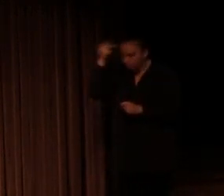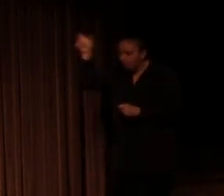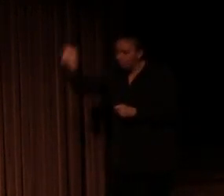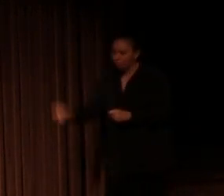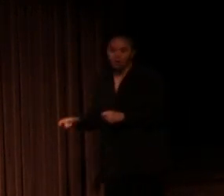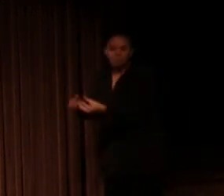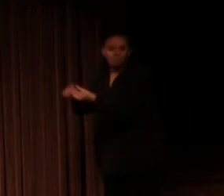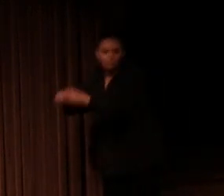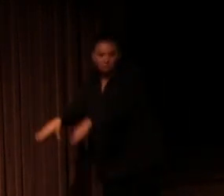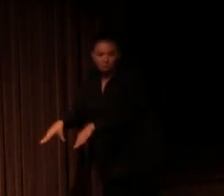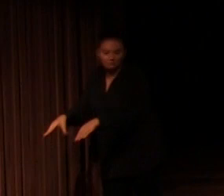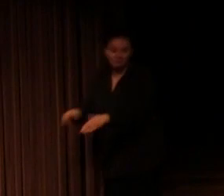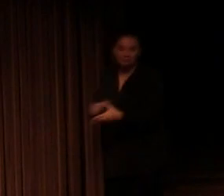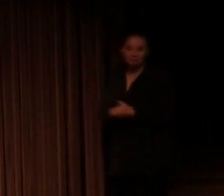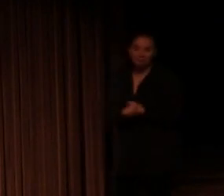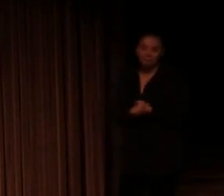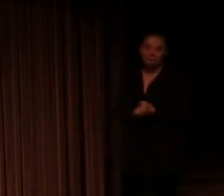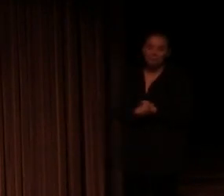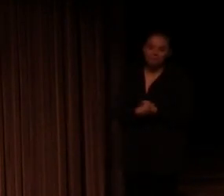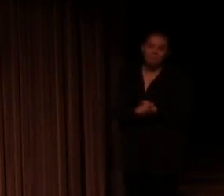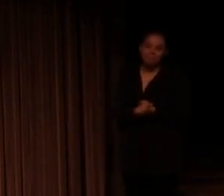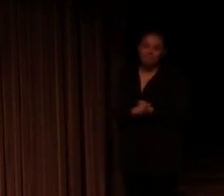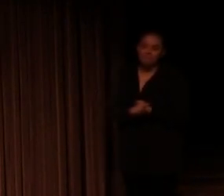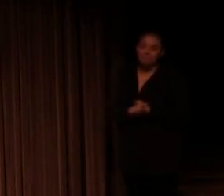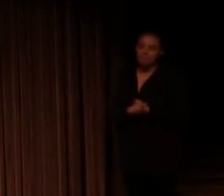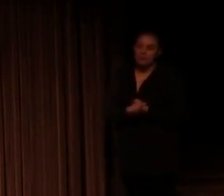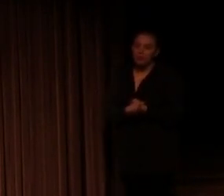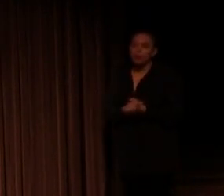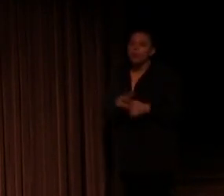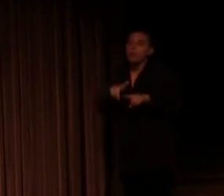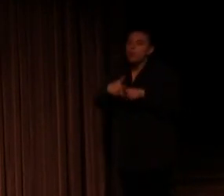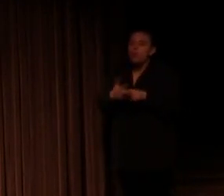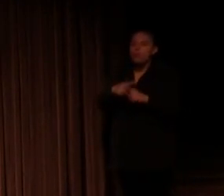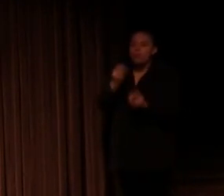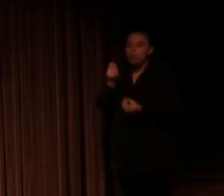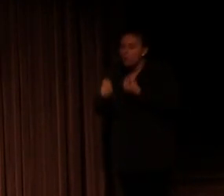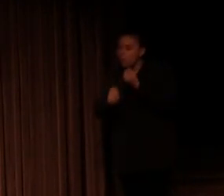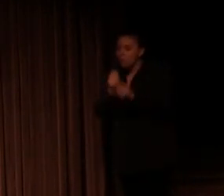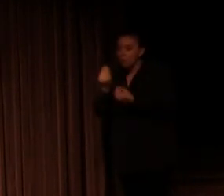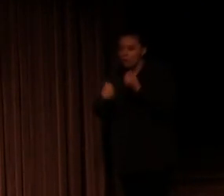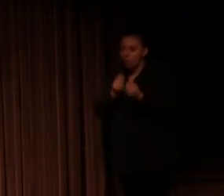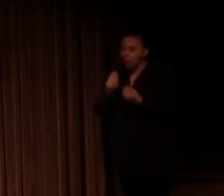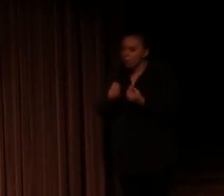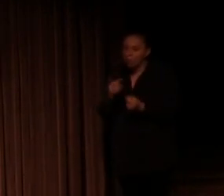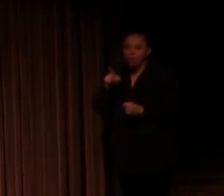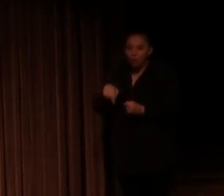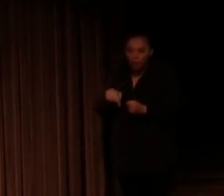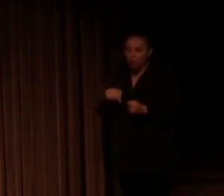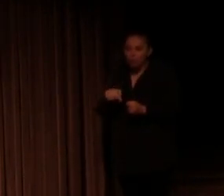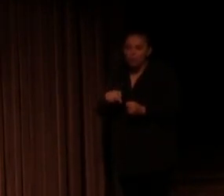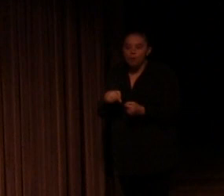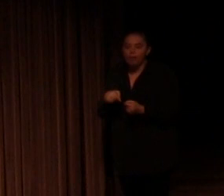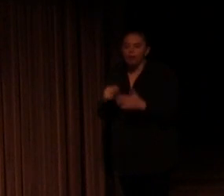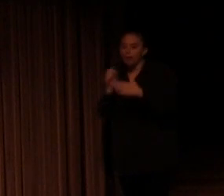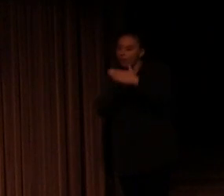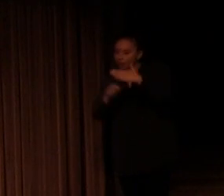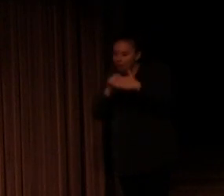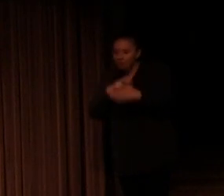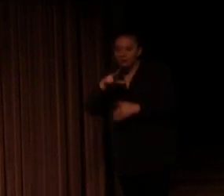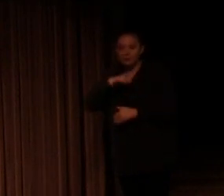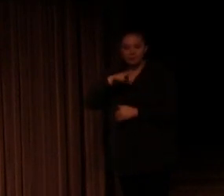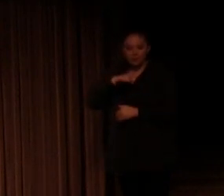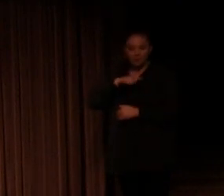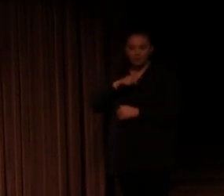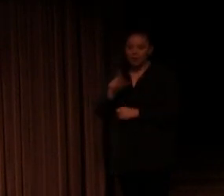para trás e quem corrige desigualdade não é mercado não é iniciativa privada é eles ajudam